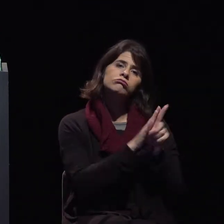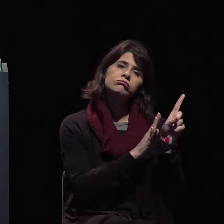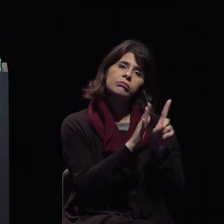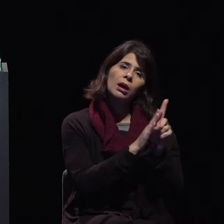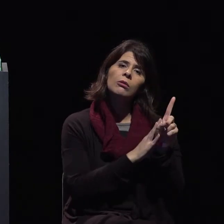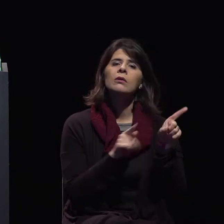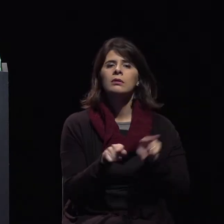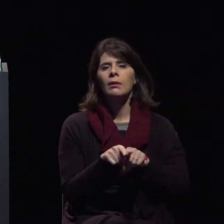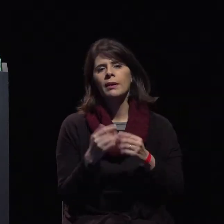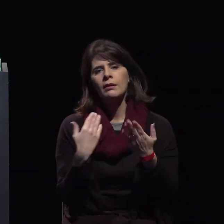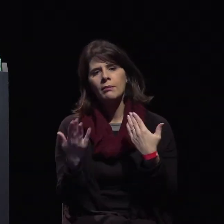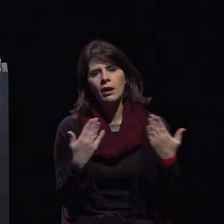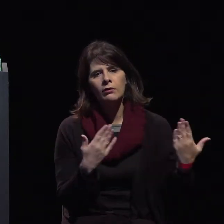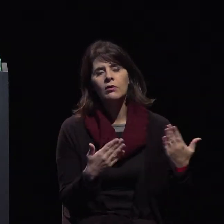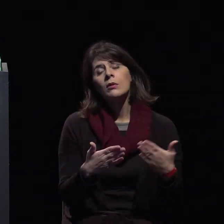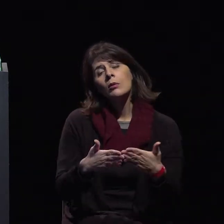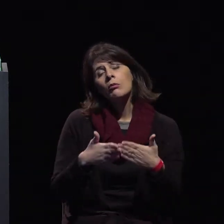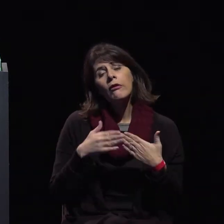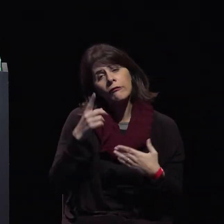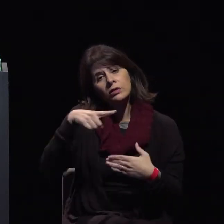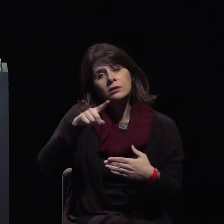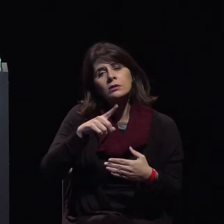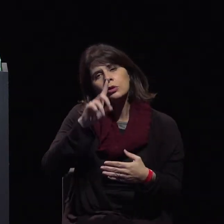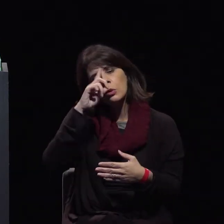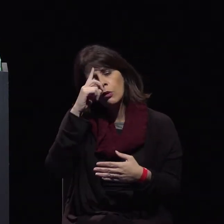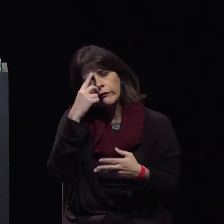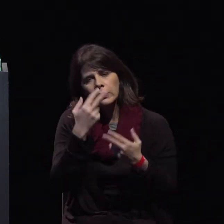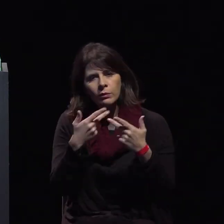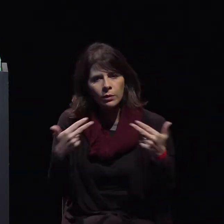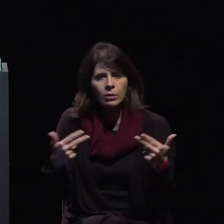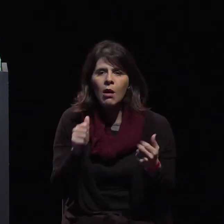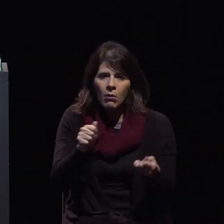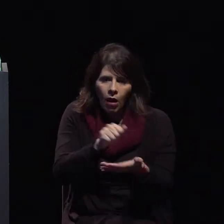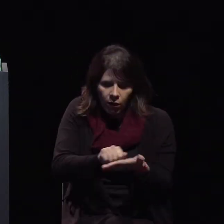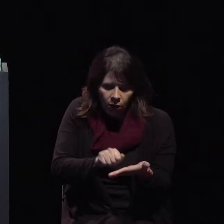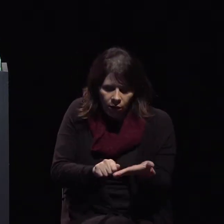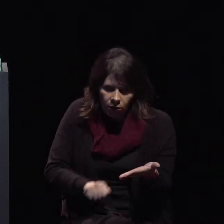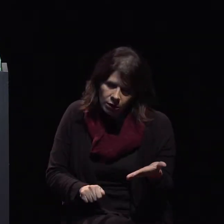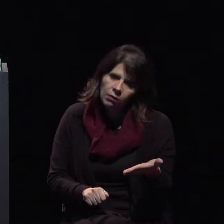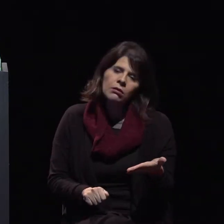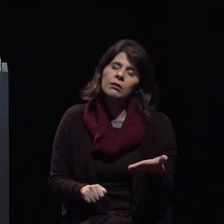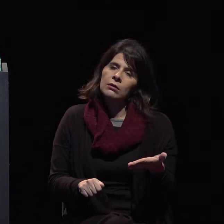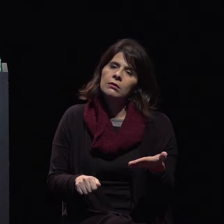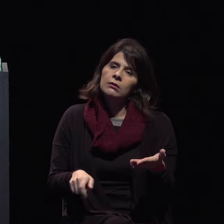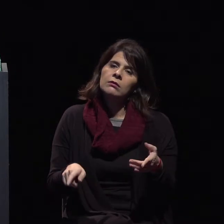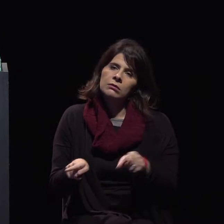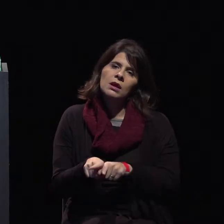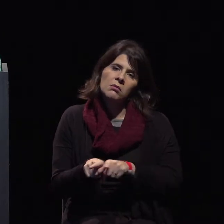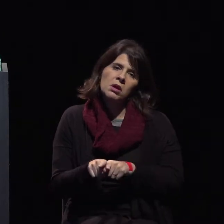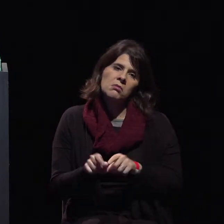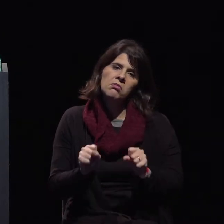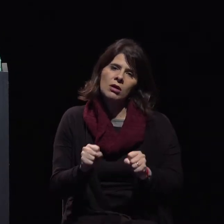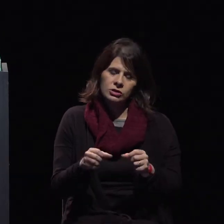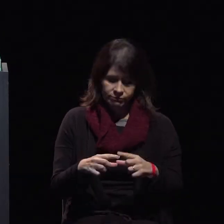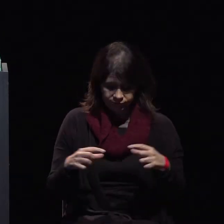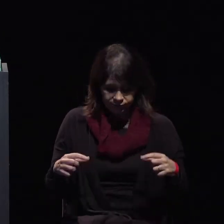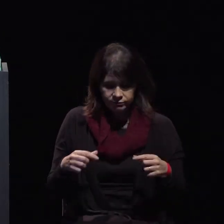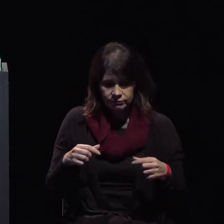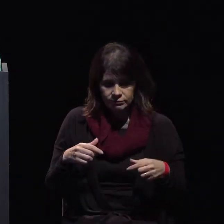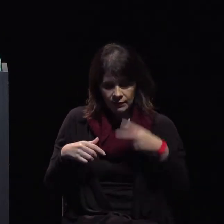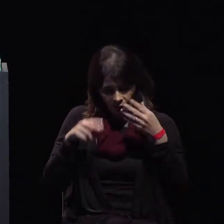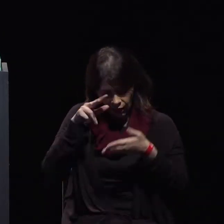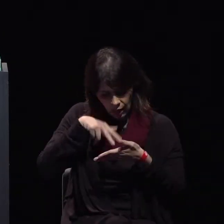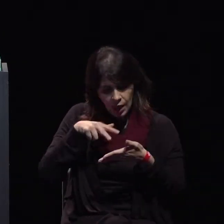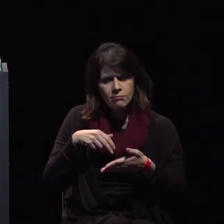para o debate. Eu peço que vocês anotem as suas questões e que vocês se sintam à vontade também para enunciá-las, porque esse momento é